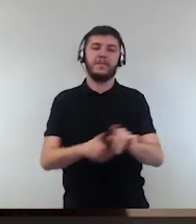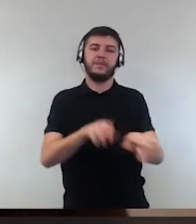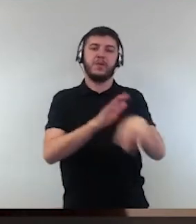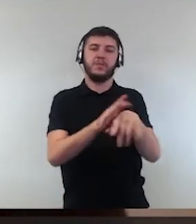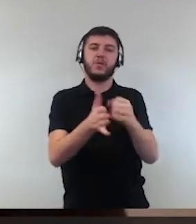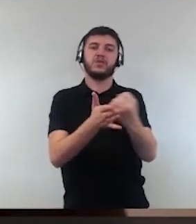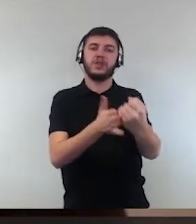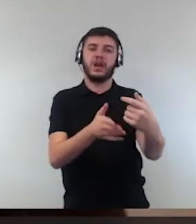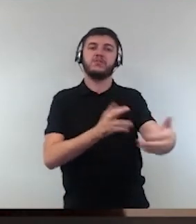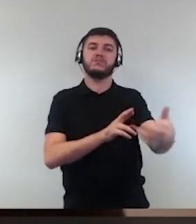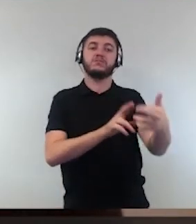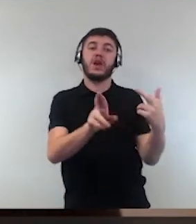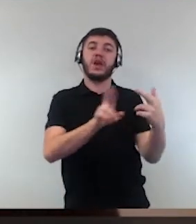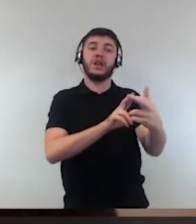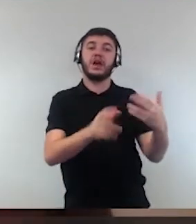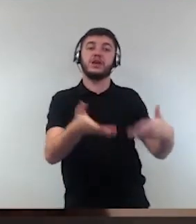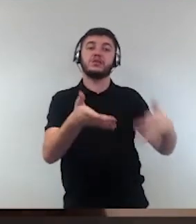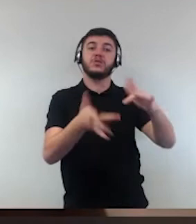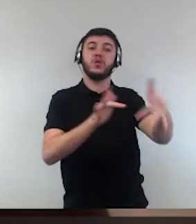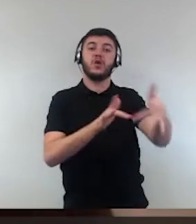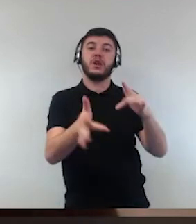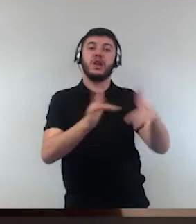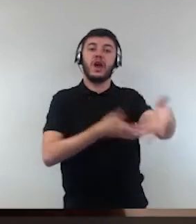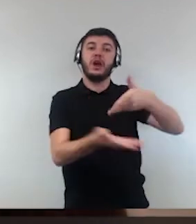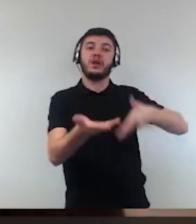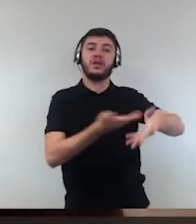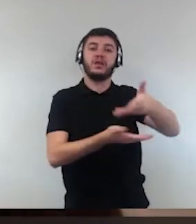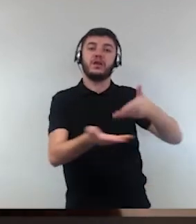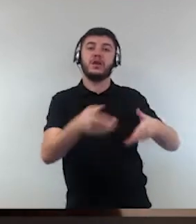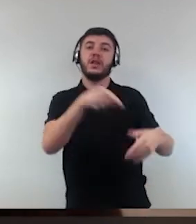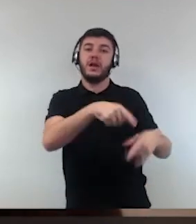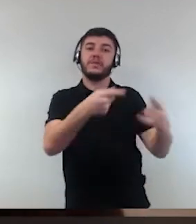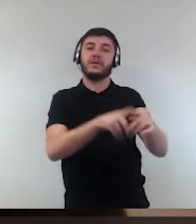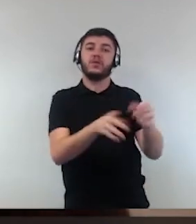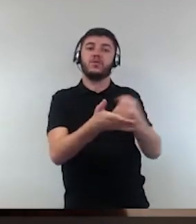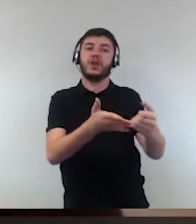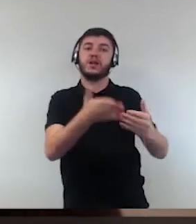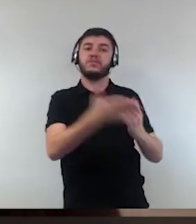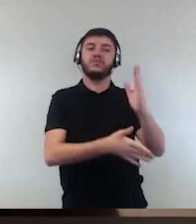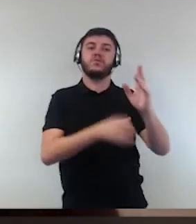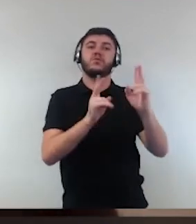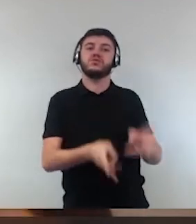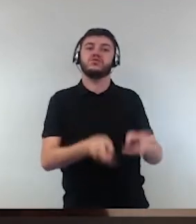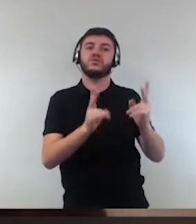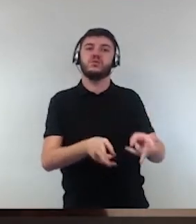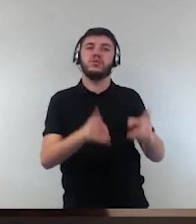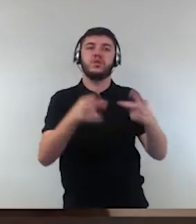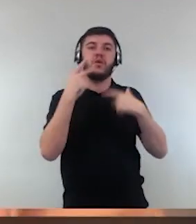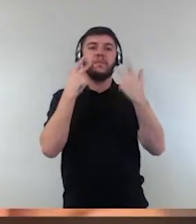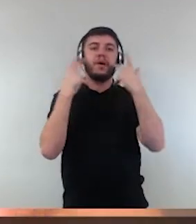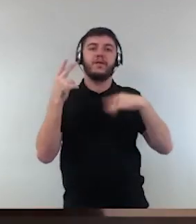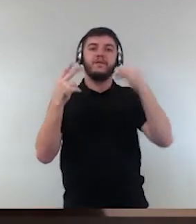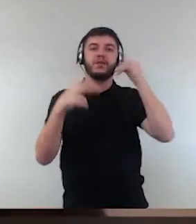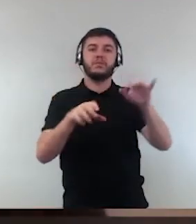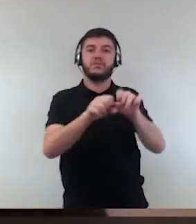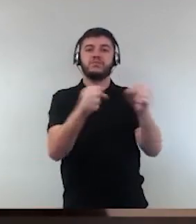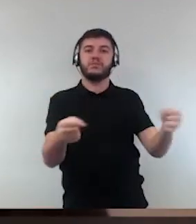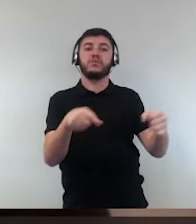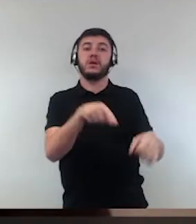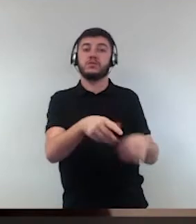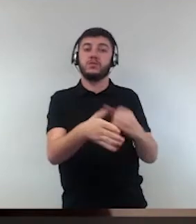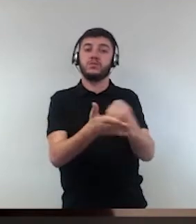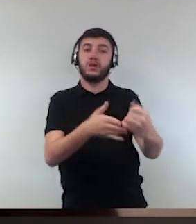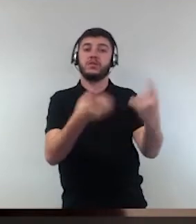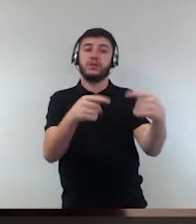contratos relacionais, as partes precisam manter o contrato. Essa é a premissa. As partes precisam manter a questão econômica